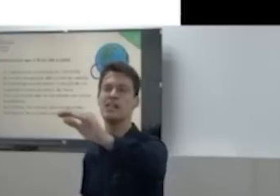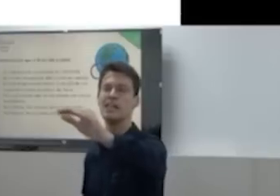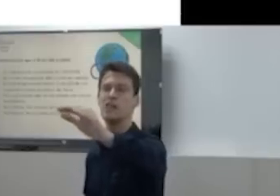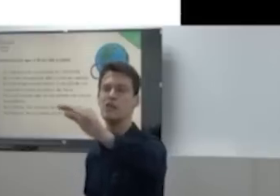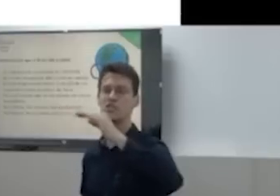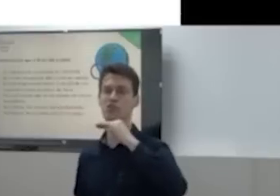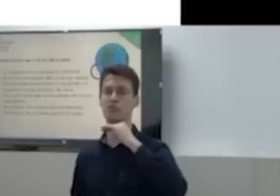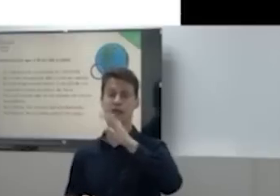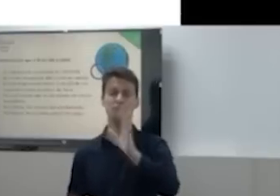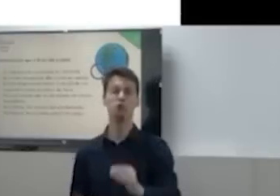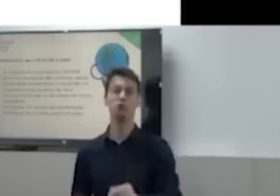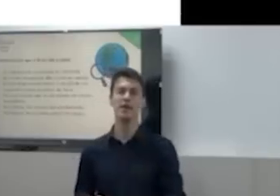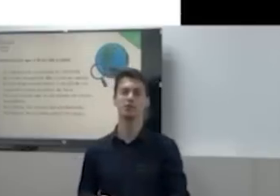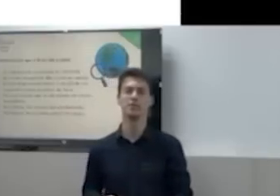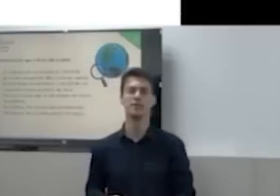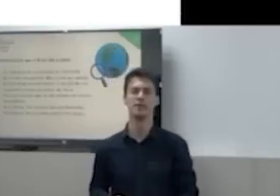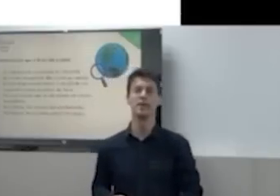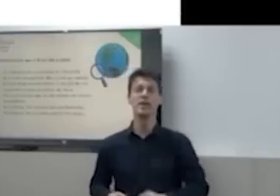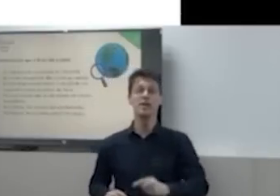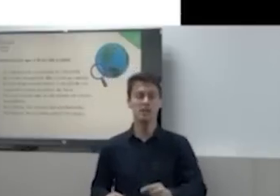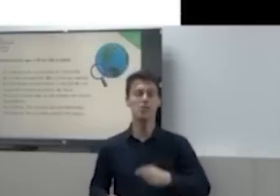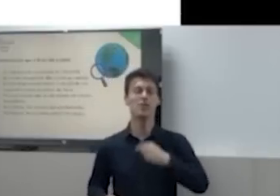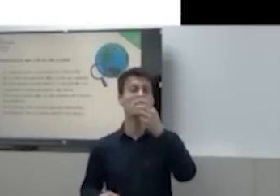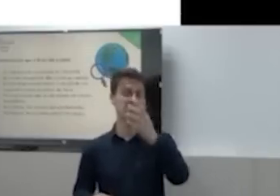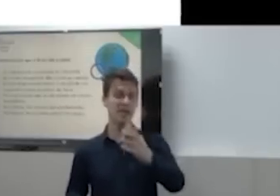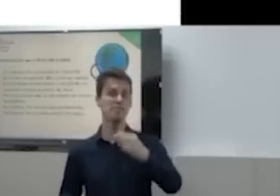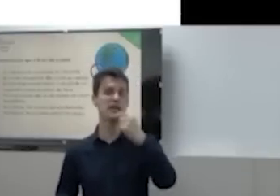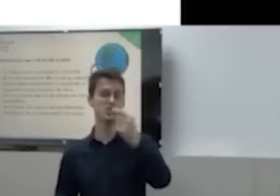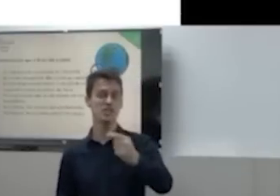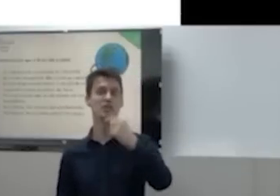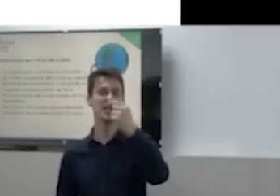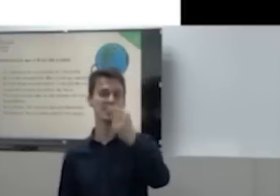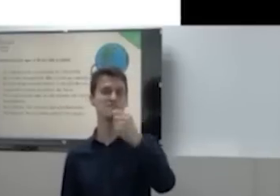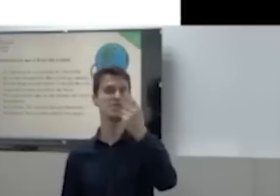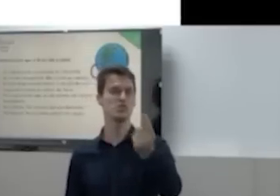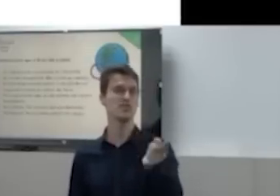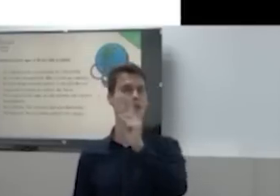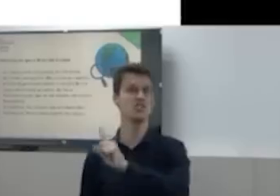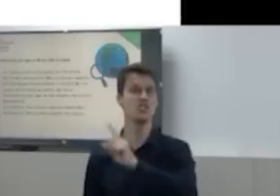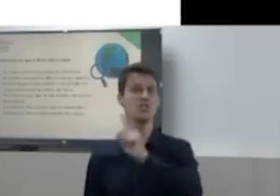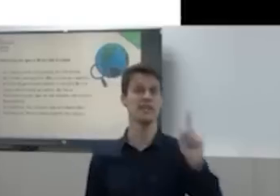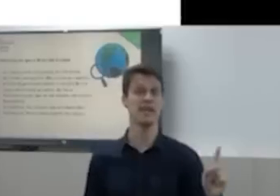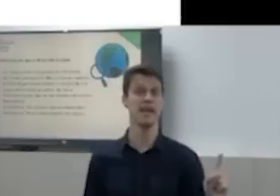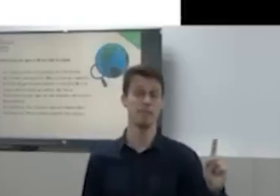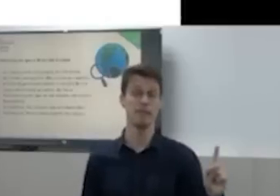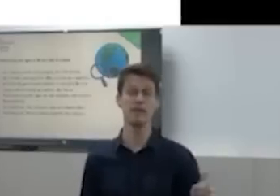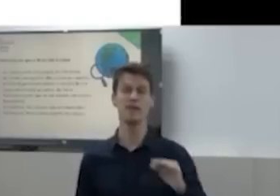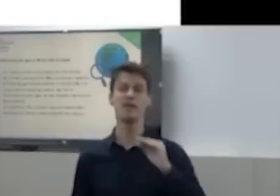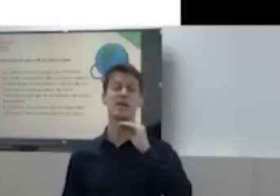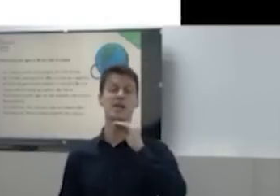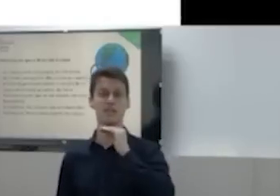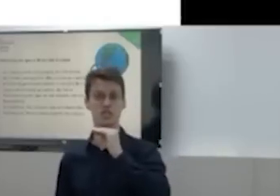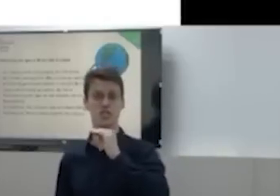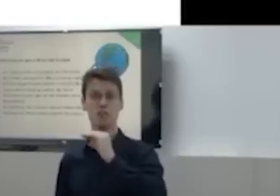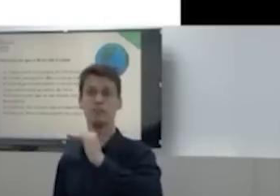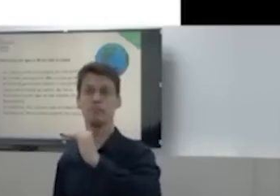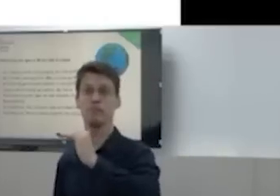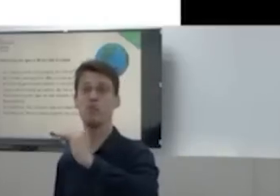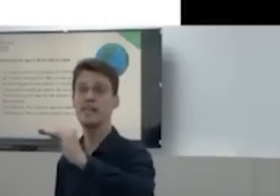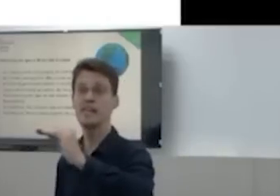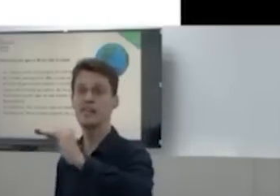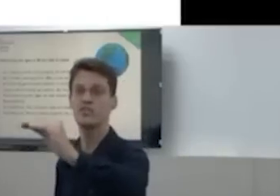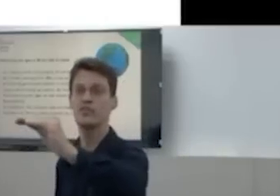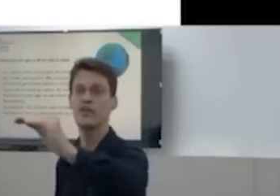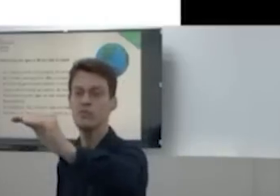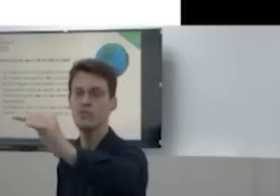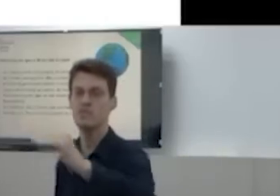for longe, lá no horizonte é tudo reto? Então, eu até imagino que essas pessoas que acreditam que a Terra é plana, imaginam